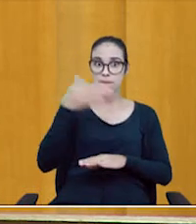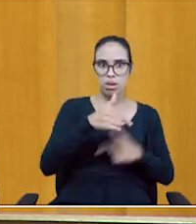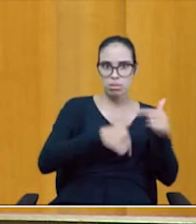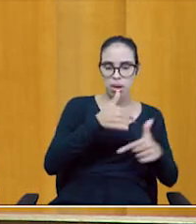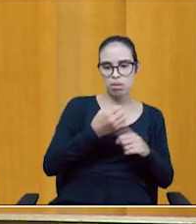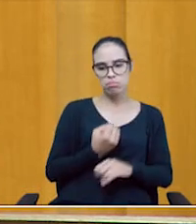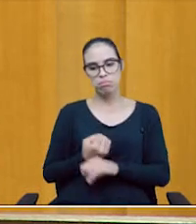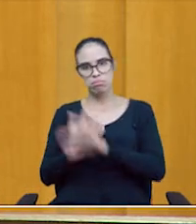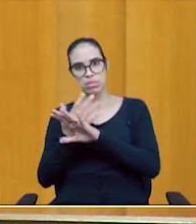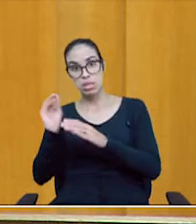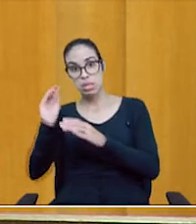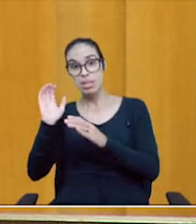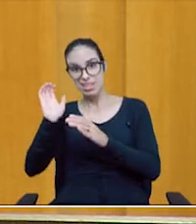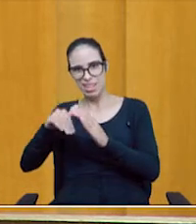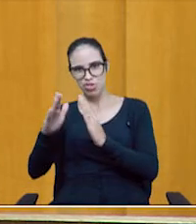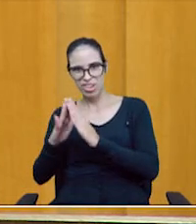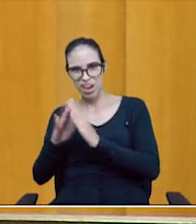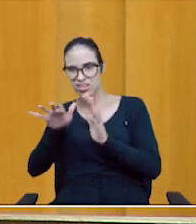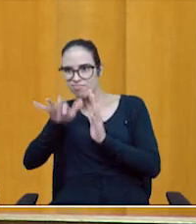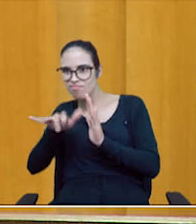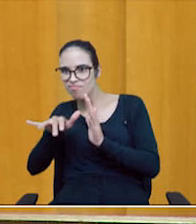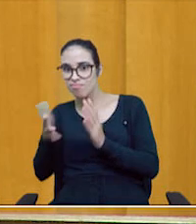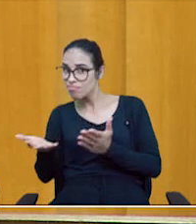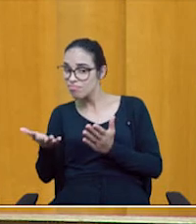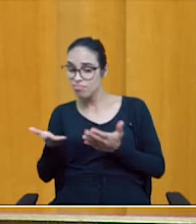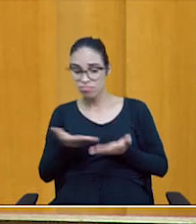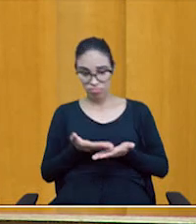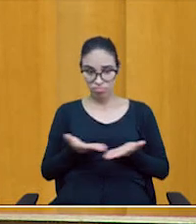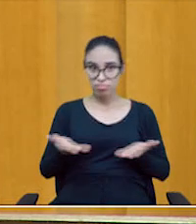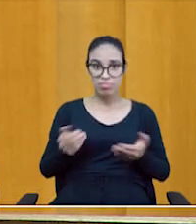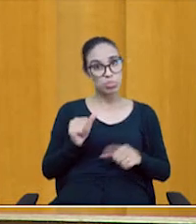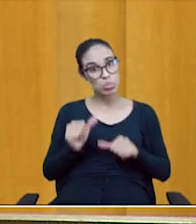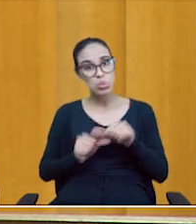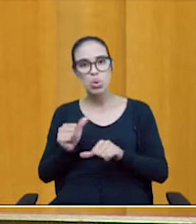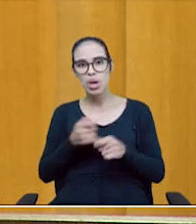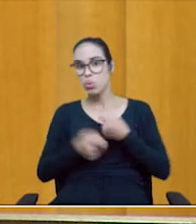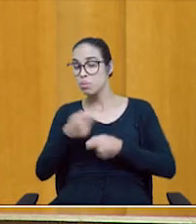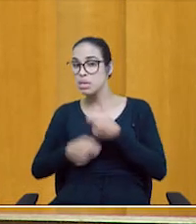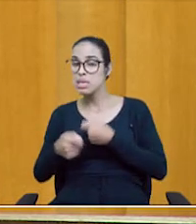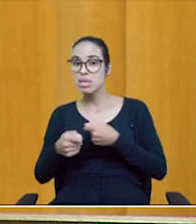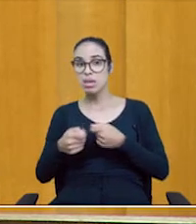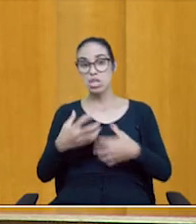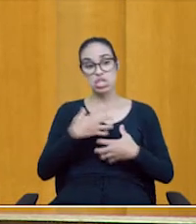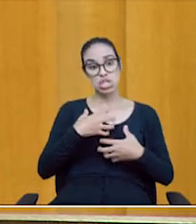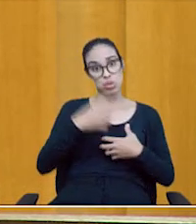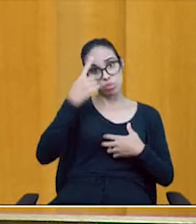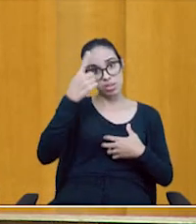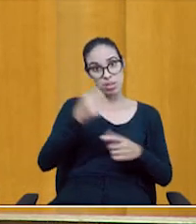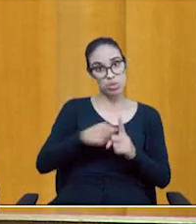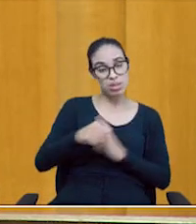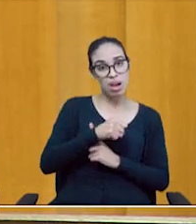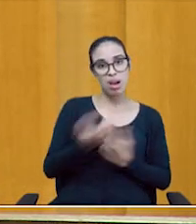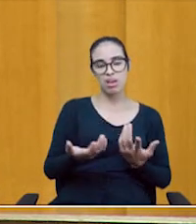que, portanto, elas mudaram a economia, a sociedade, as relações afetivas, e mudaram